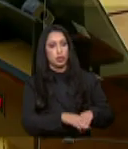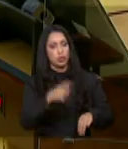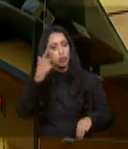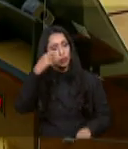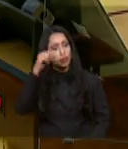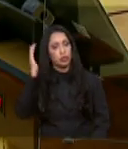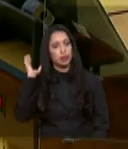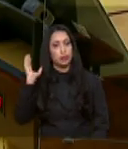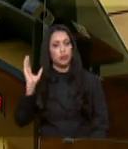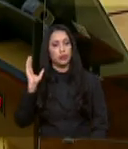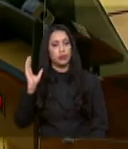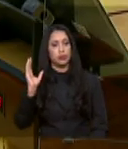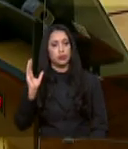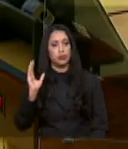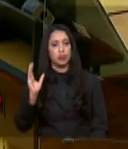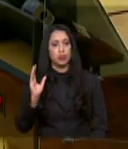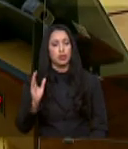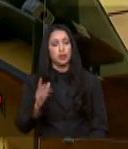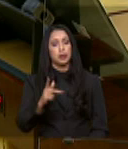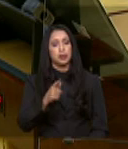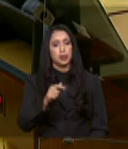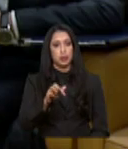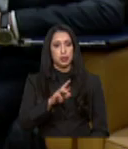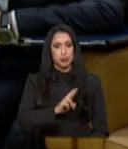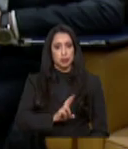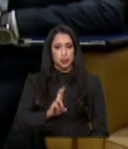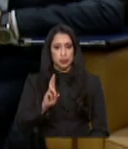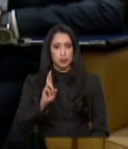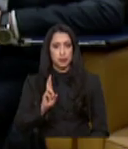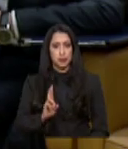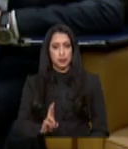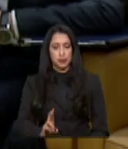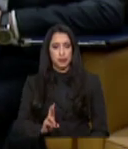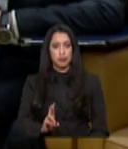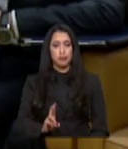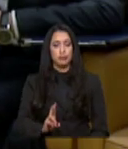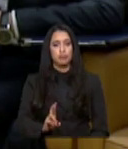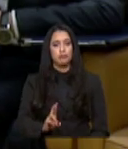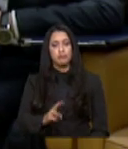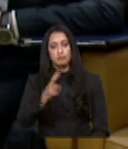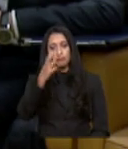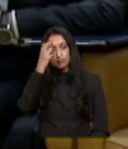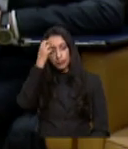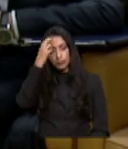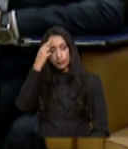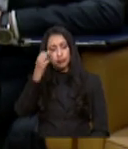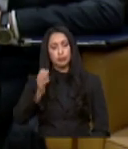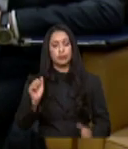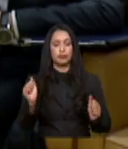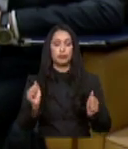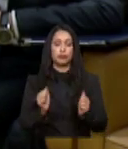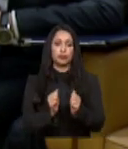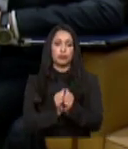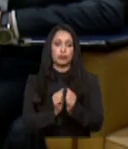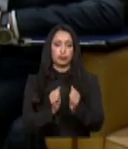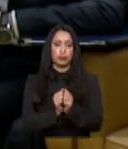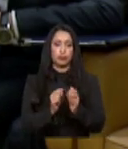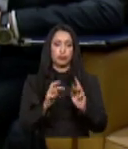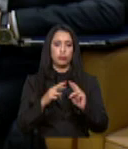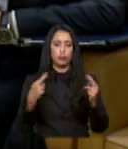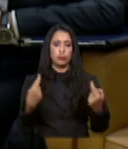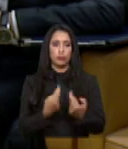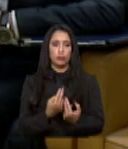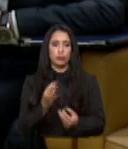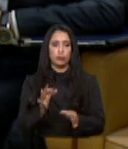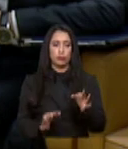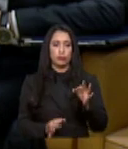Rosa Weber, douto procurador-geral da República, público que nos acompanha nessa sessão.